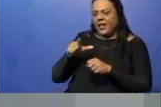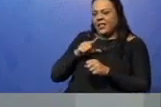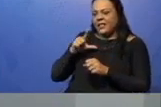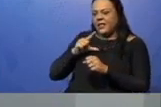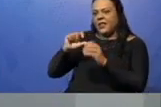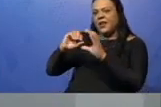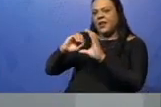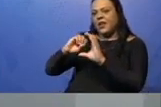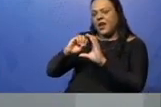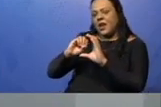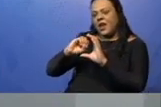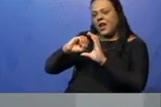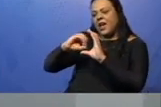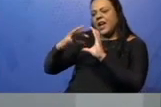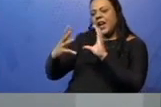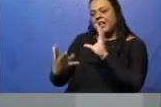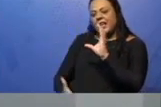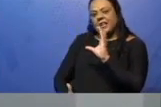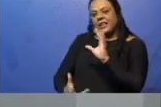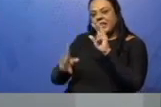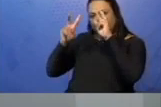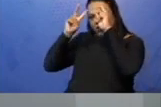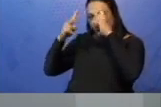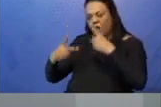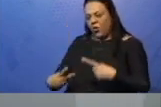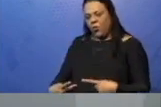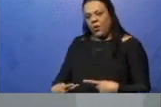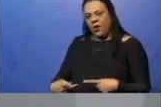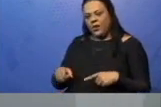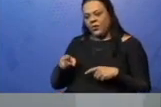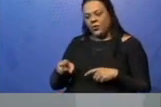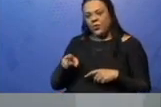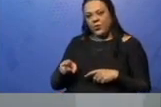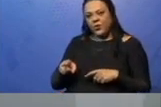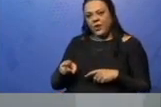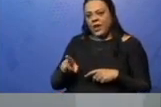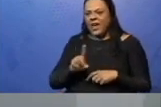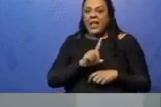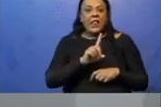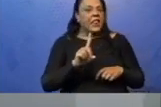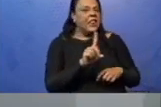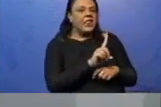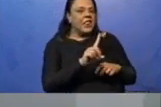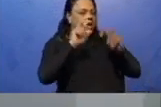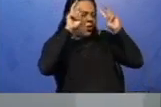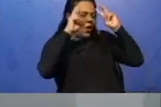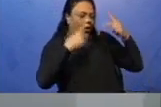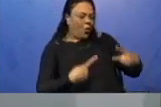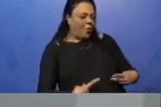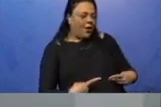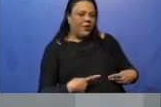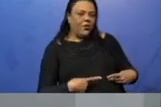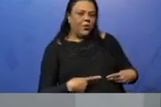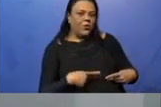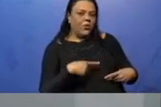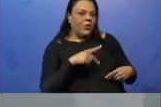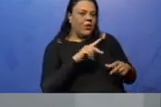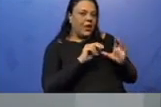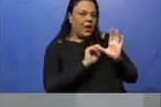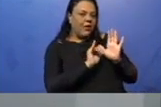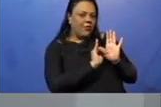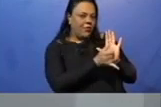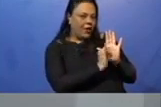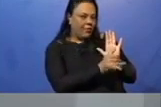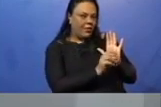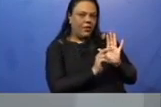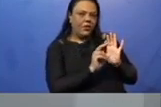humanas. Eles representam a gente. Por que põe um animal e não põe um ser humano? Justamente para ficar disfarçado. Eu estou falando do ser humano, imagina, eu estou